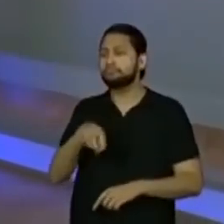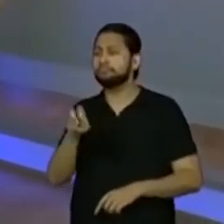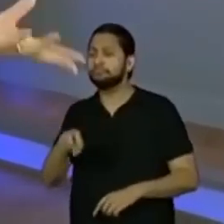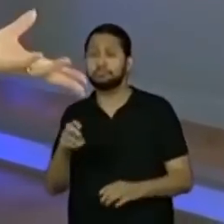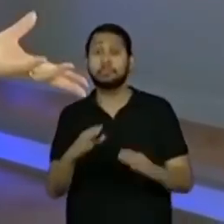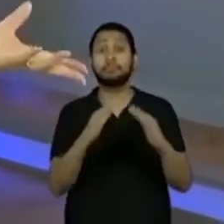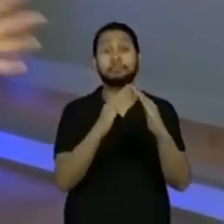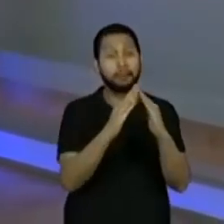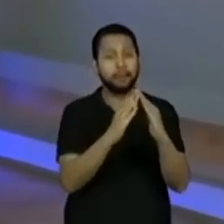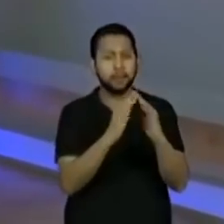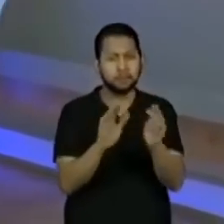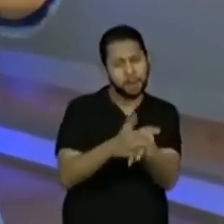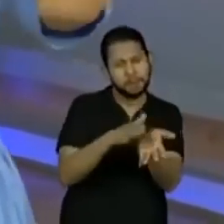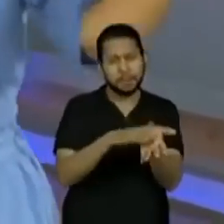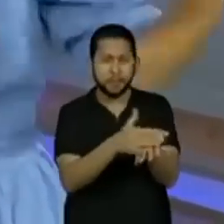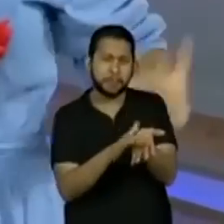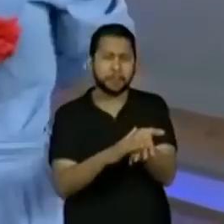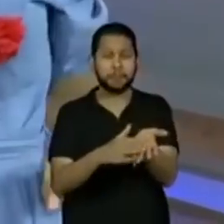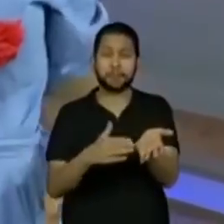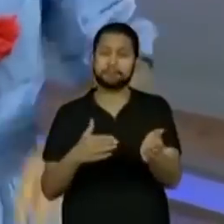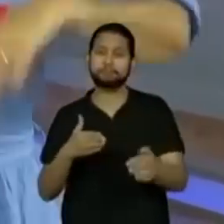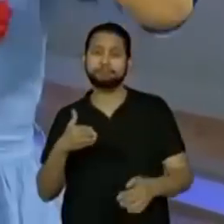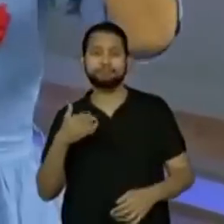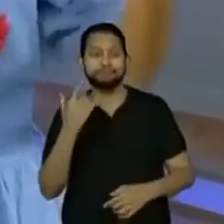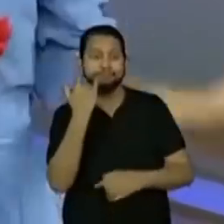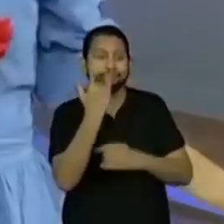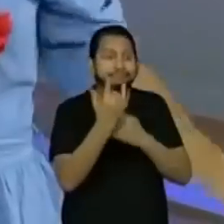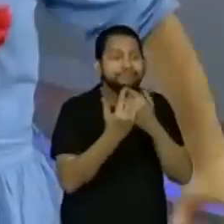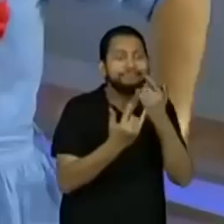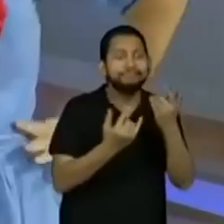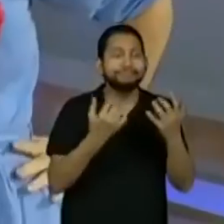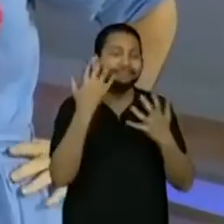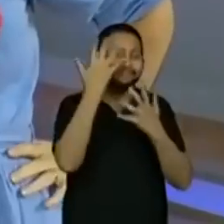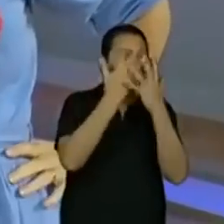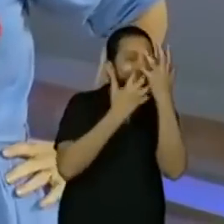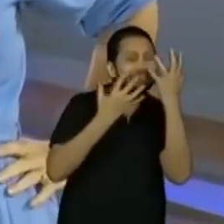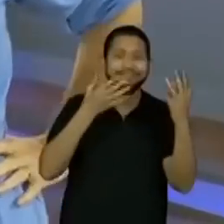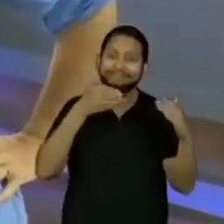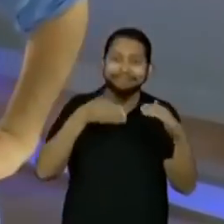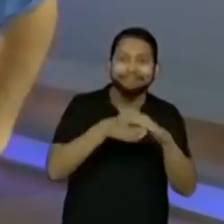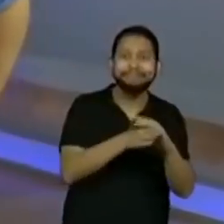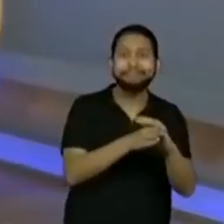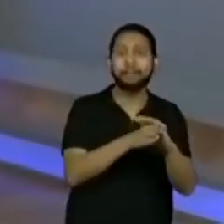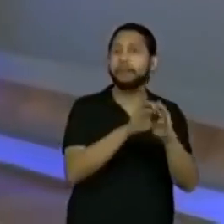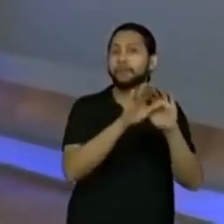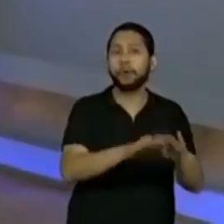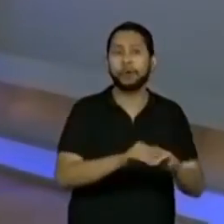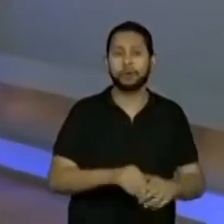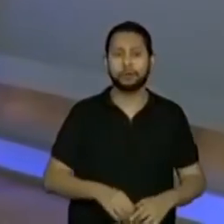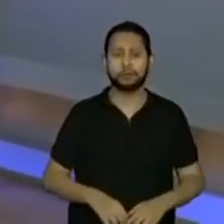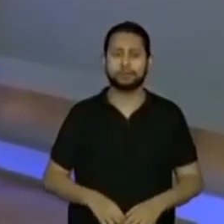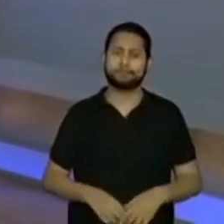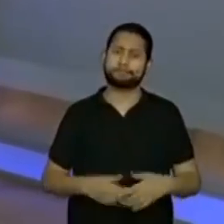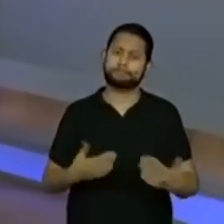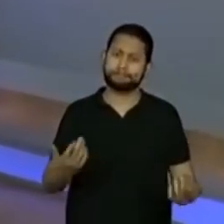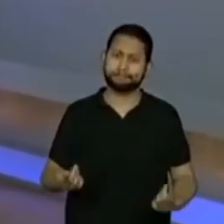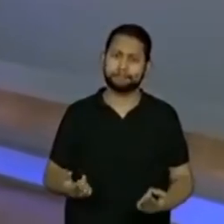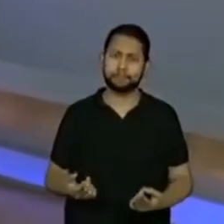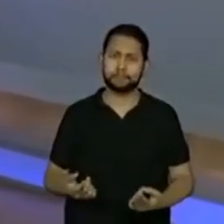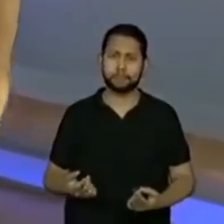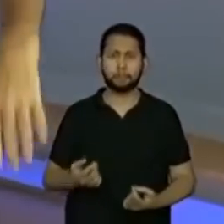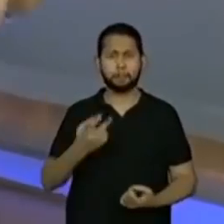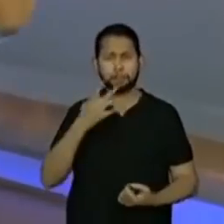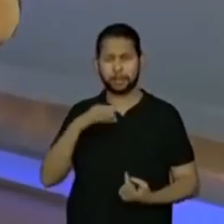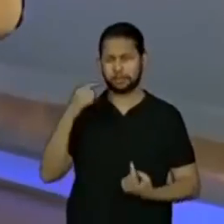bebidas. Quem é que não ia querer? Então ele ficou lá e se esqueceu do que tinha que fazer. Aí, passado um